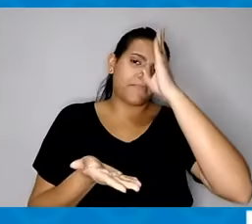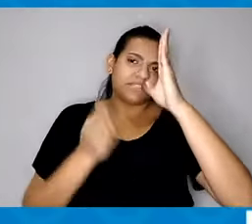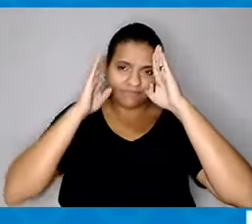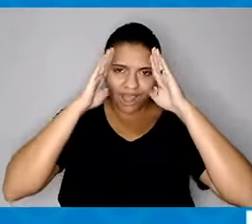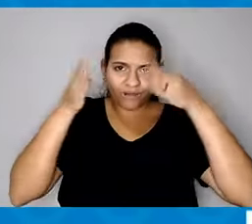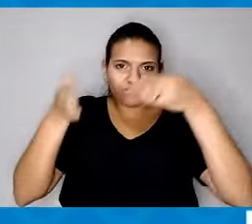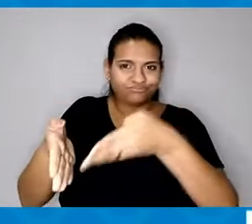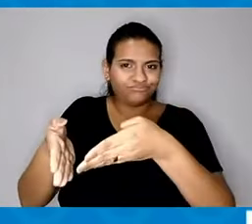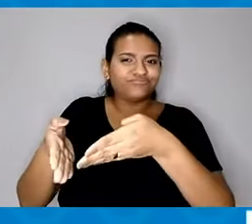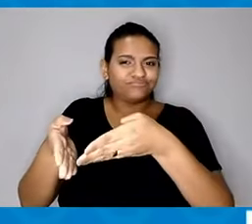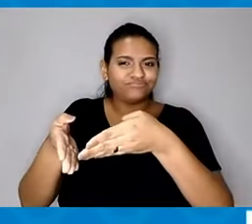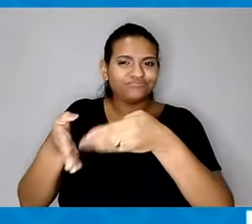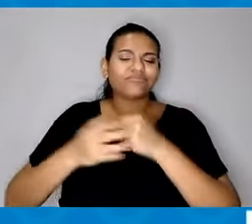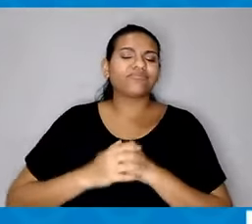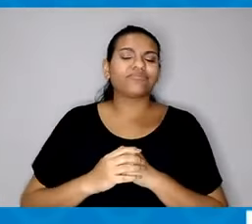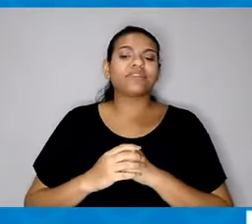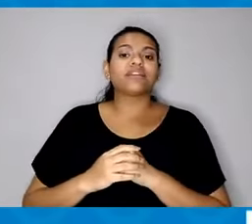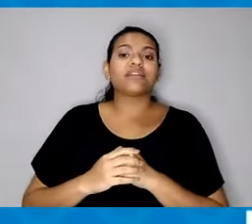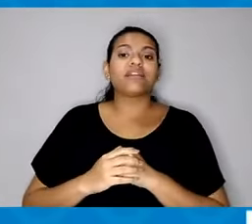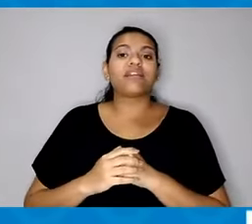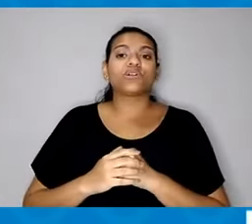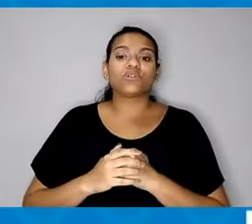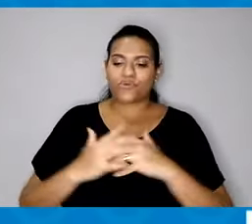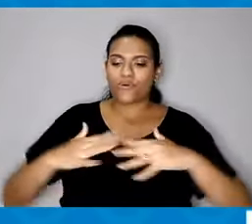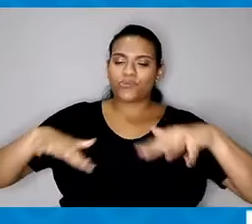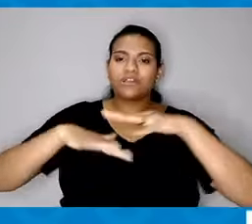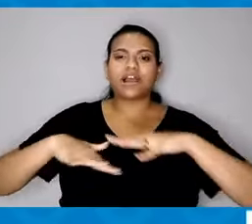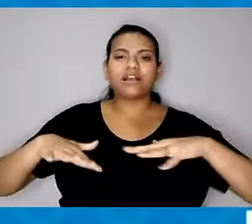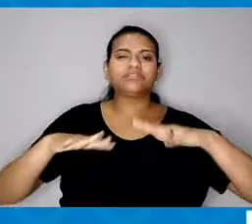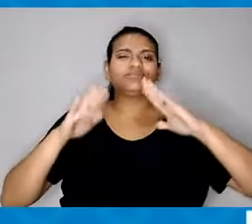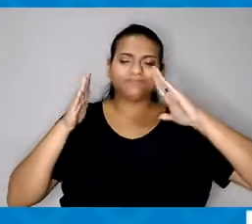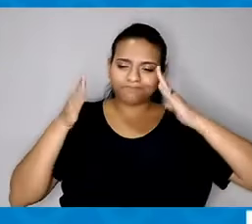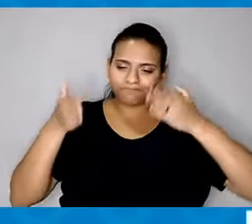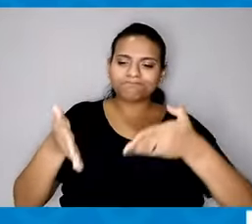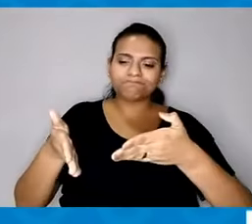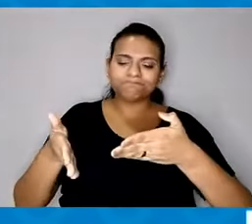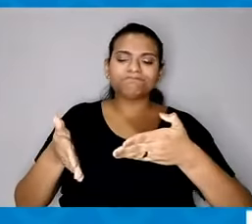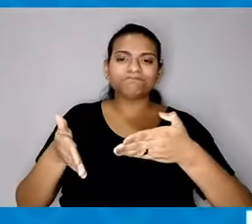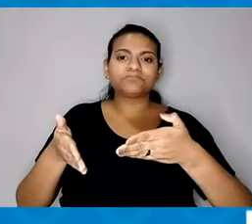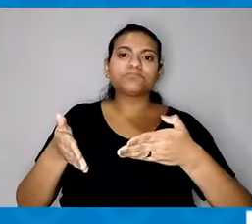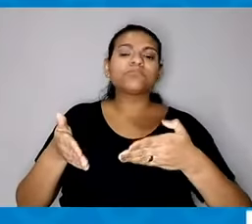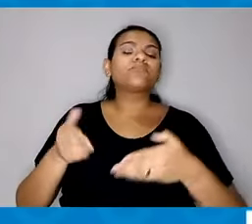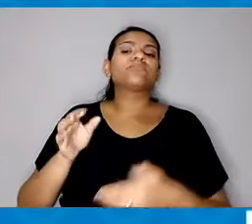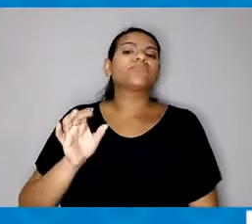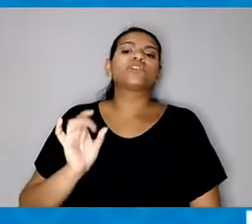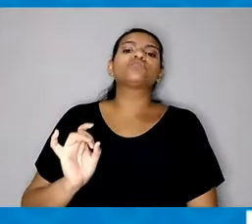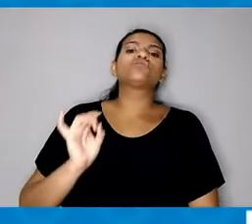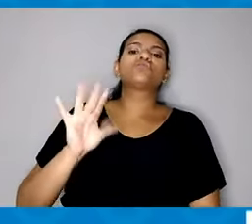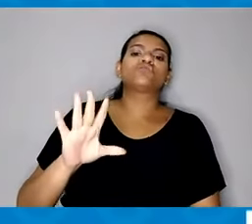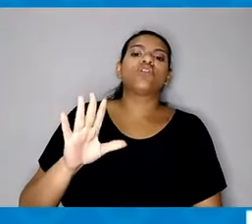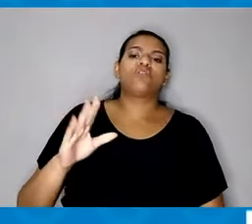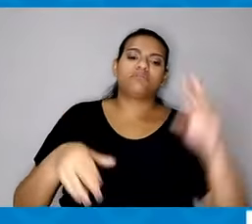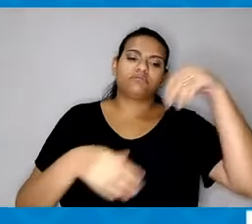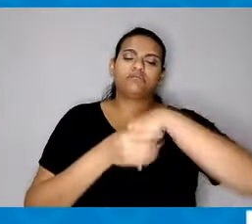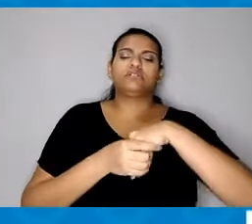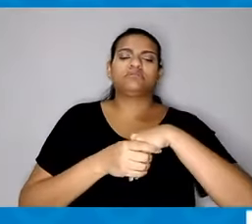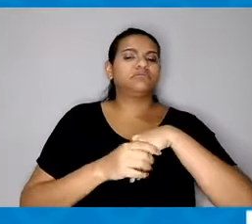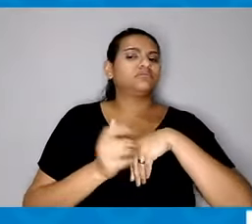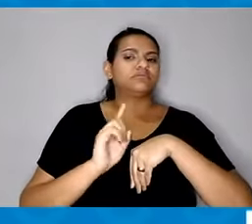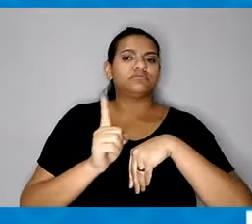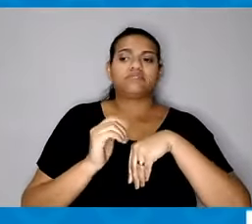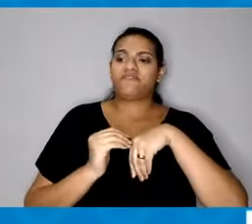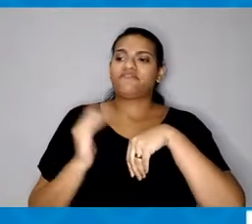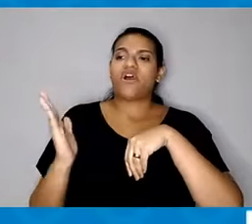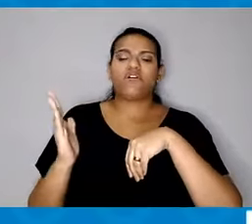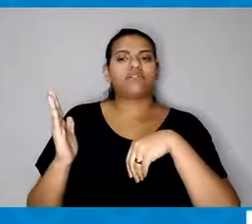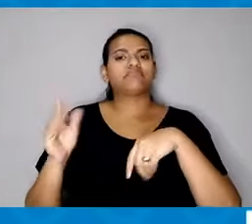escola que se comunica além dos seus muros e, portanto, é muito melhor contextualizada para uma